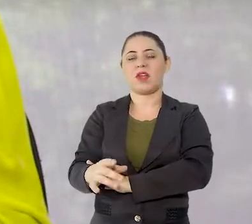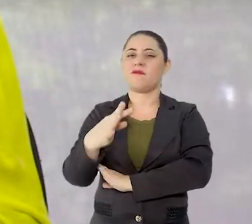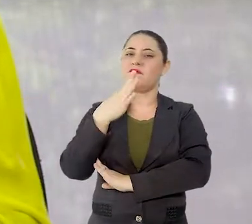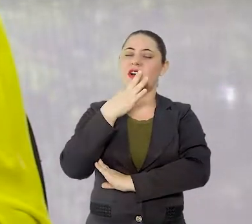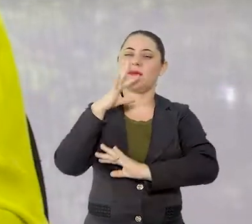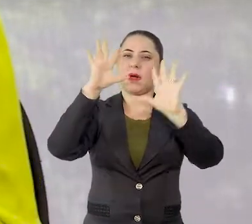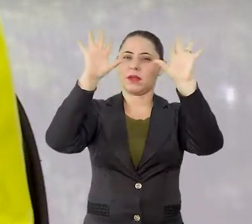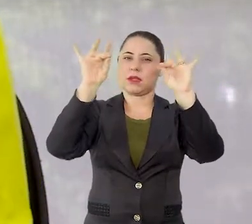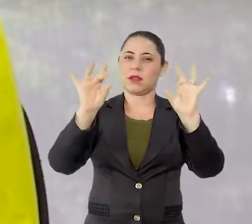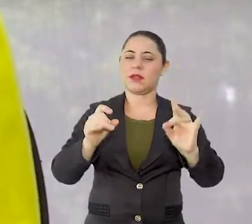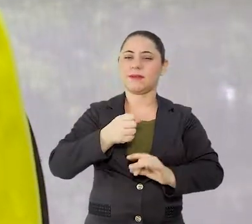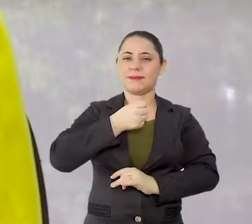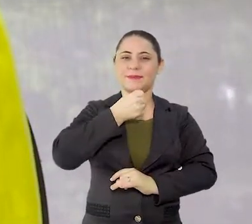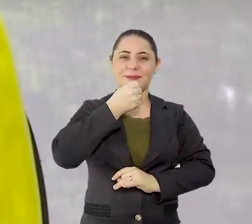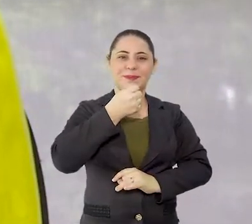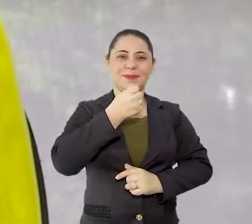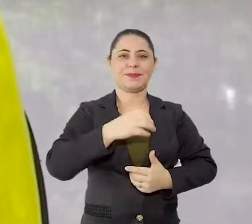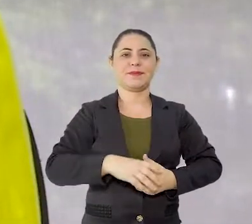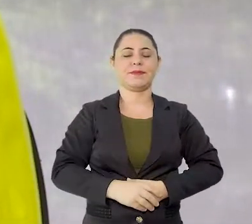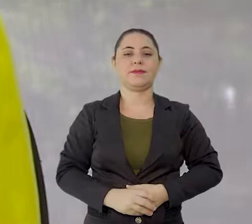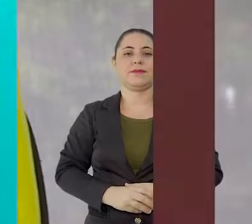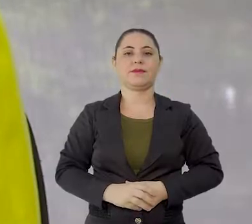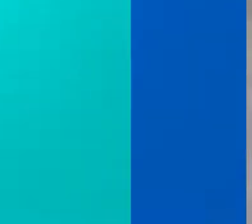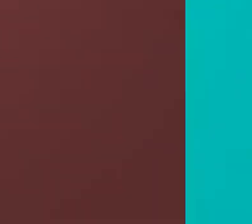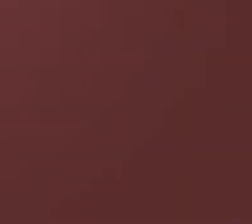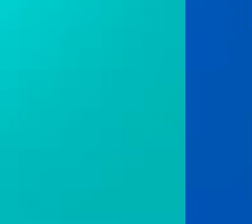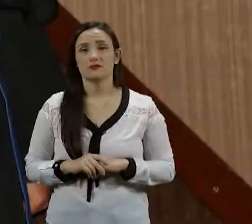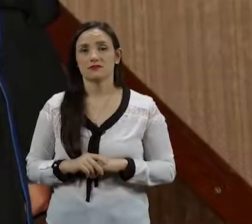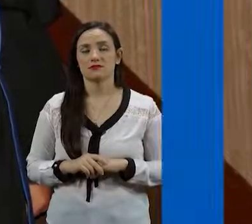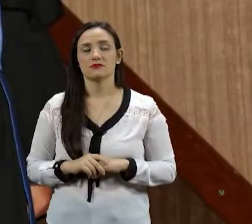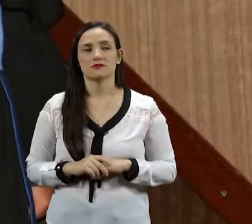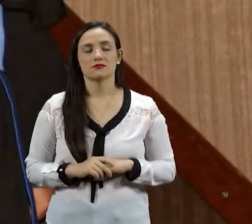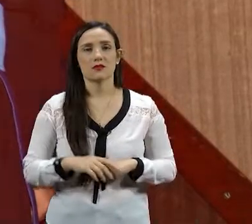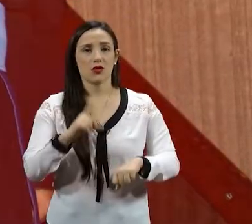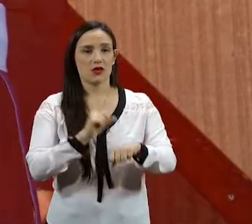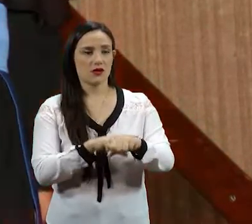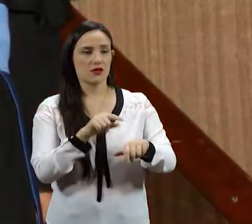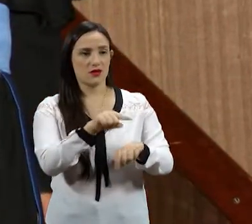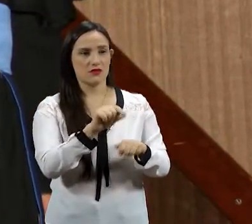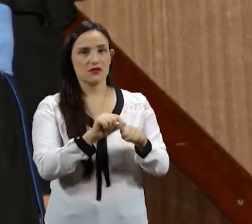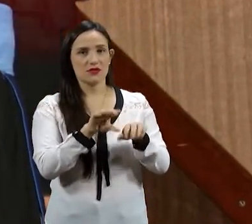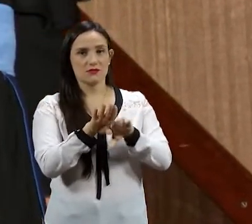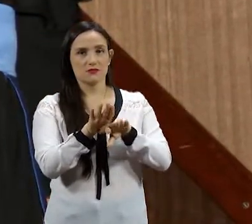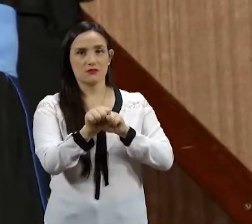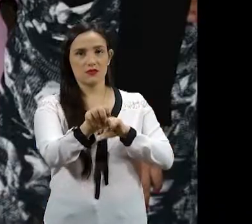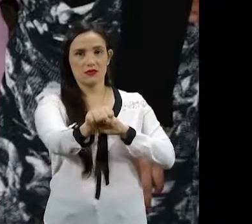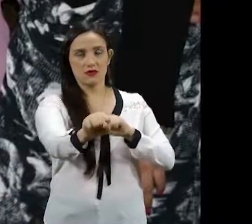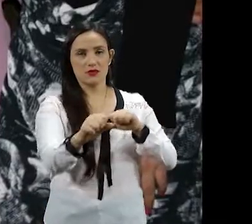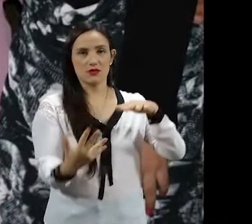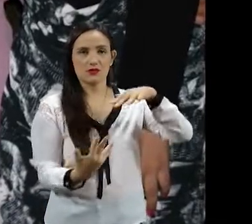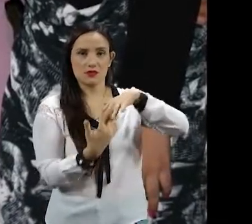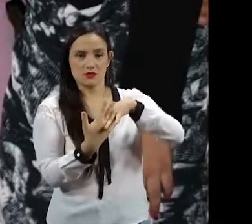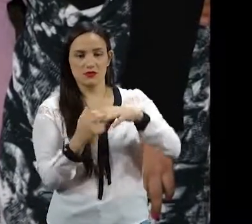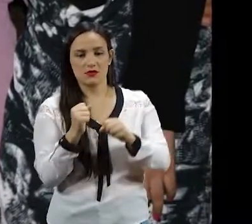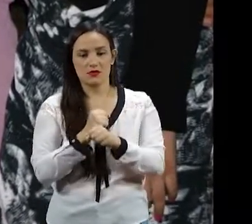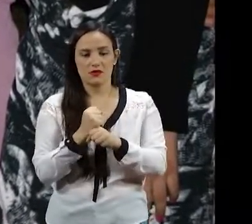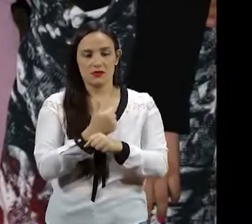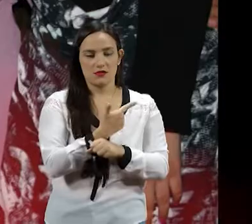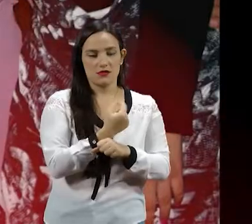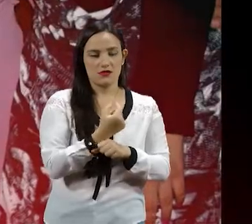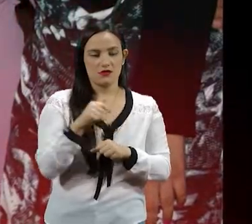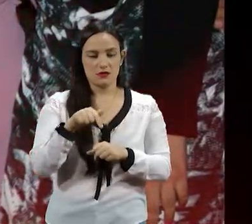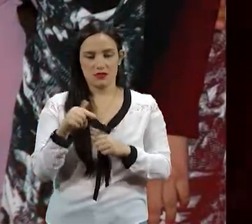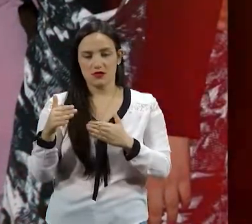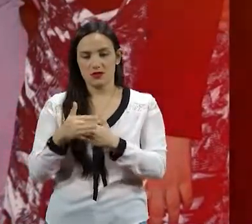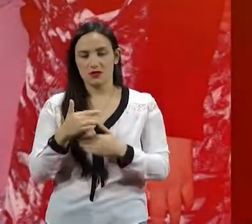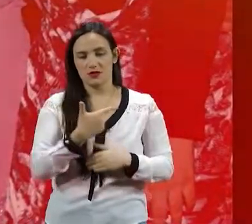por ele. Confira mais detalhes na reportagem. Quando fez bacharelado em artes visuais na UFMS, entre